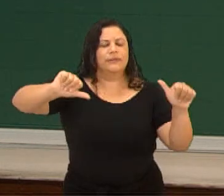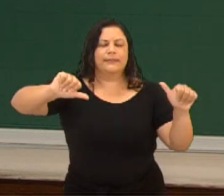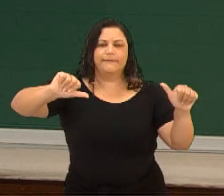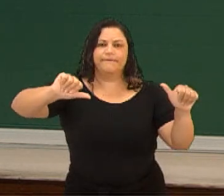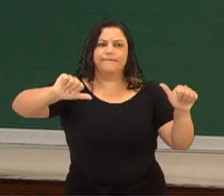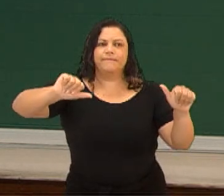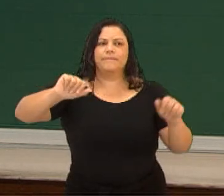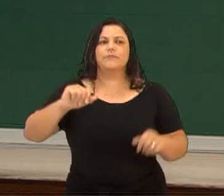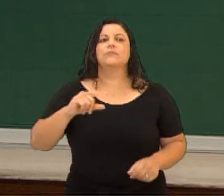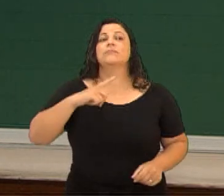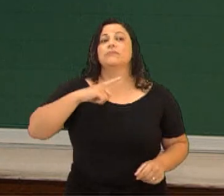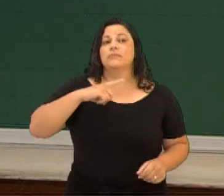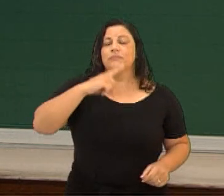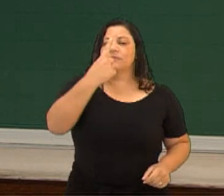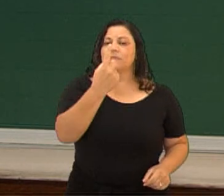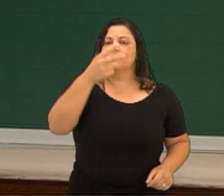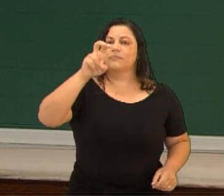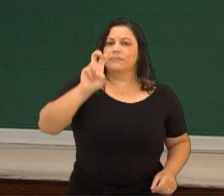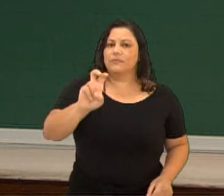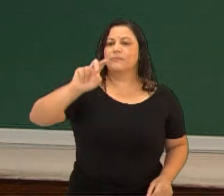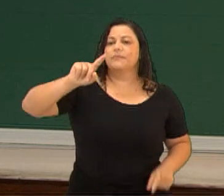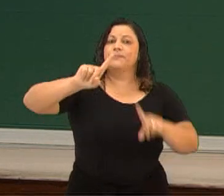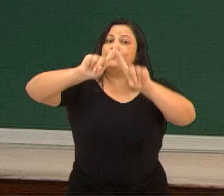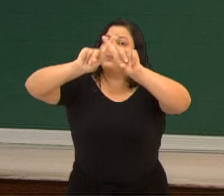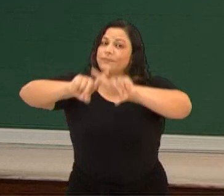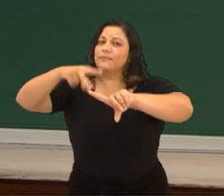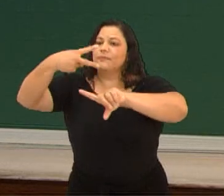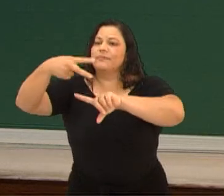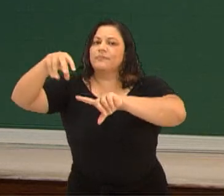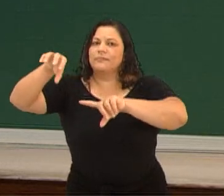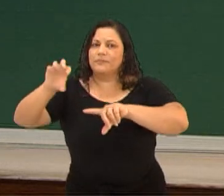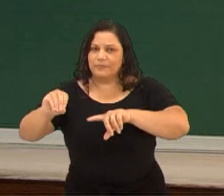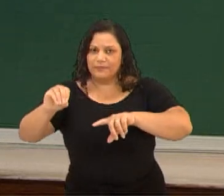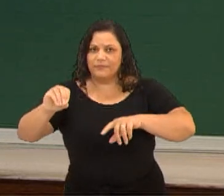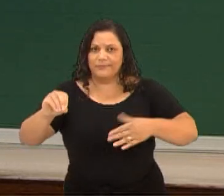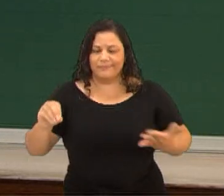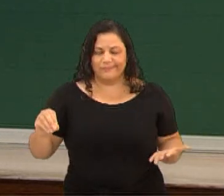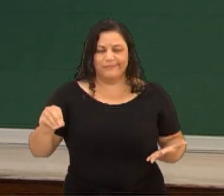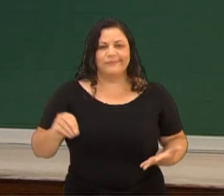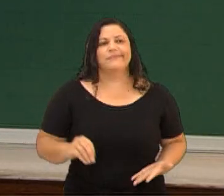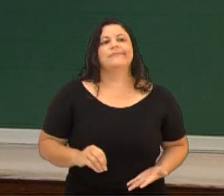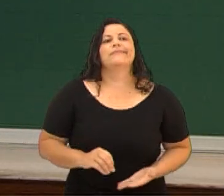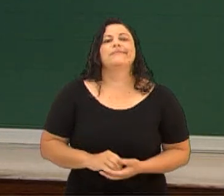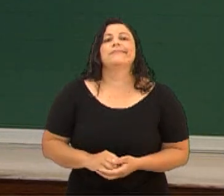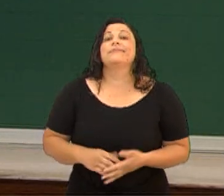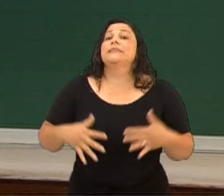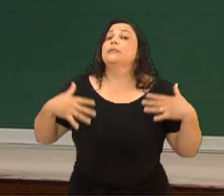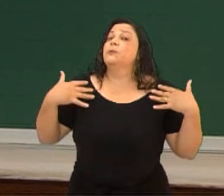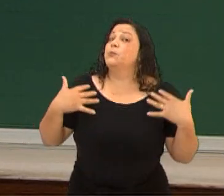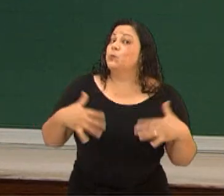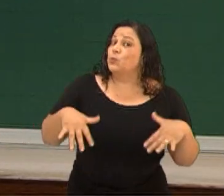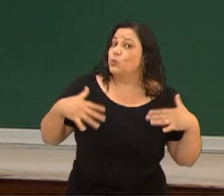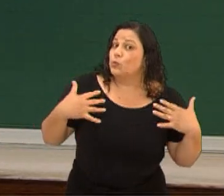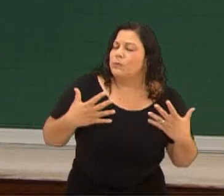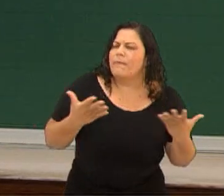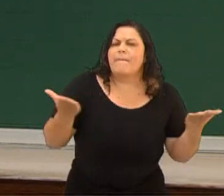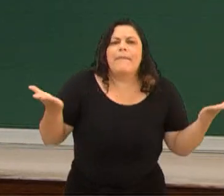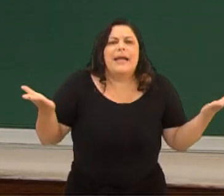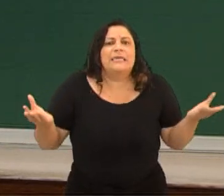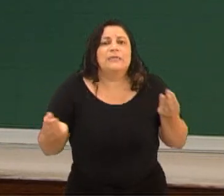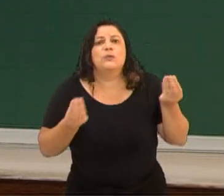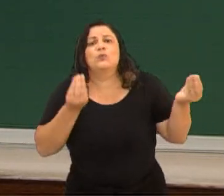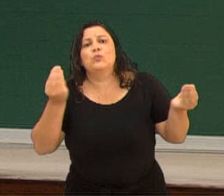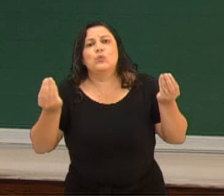vai ter? Ó? 15 vezes 20, certinho? Prof, como que